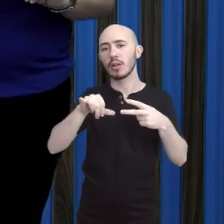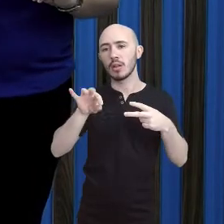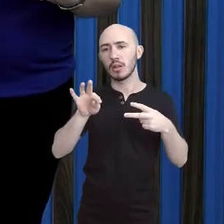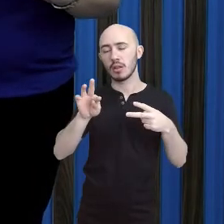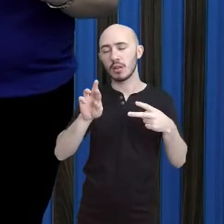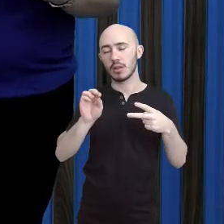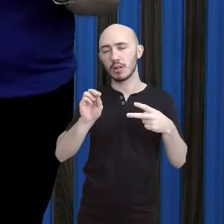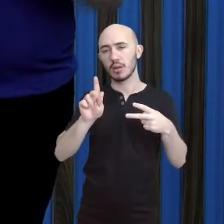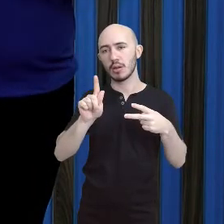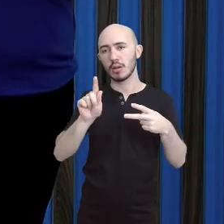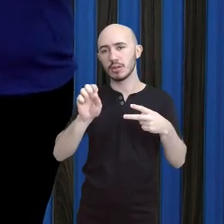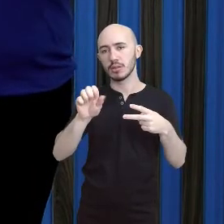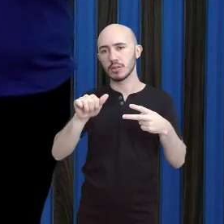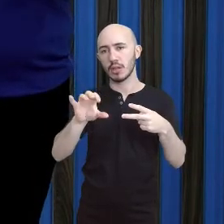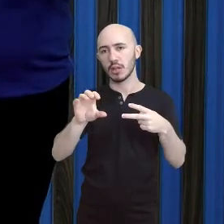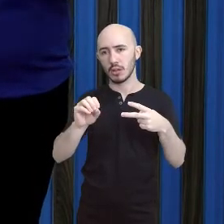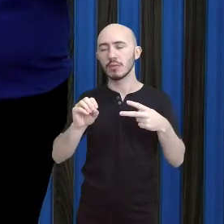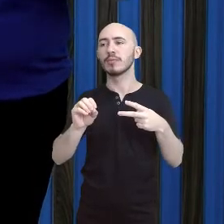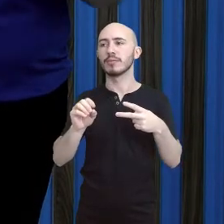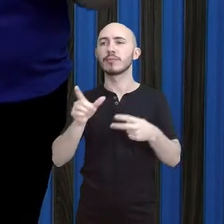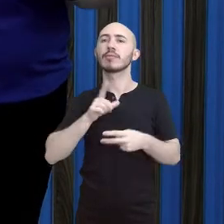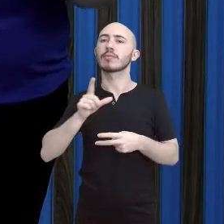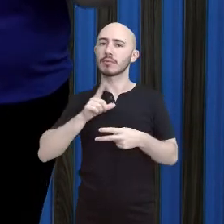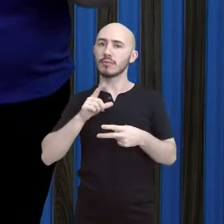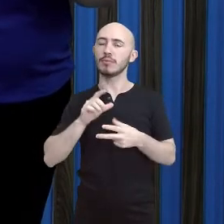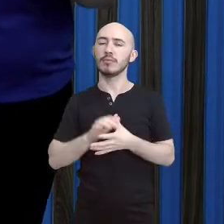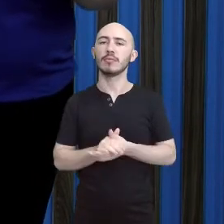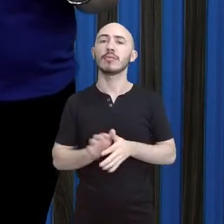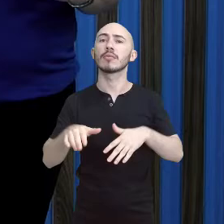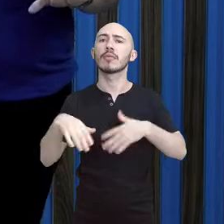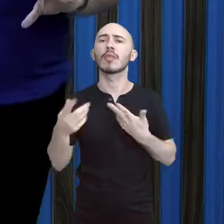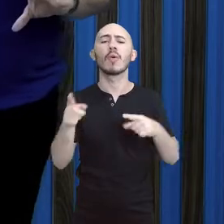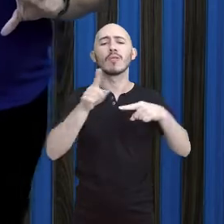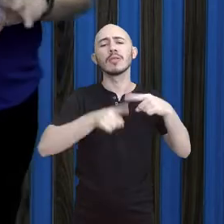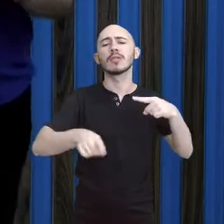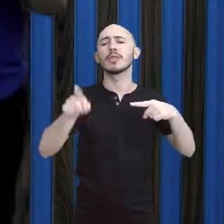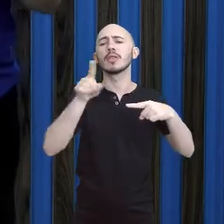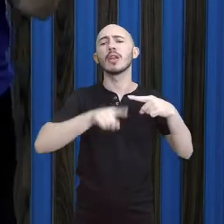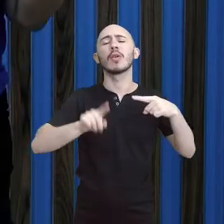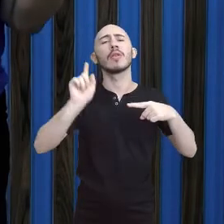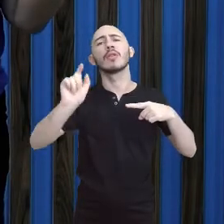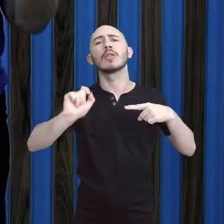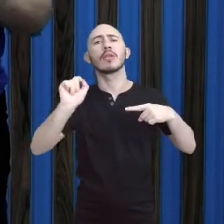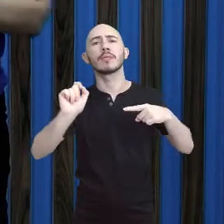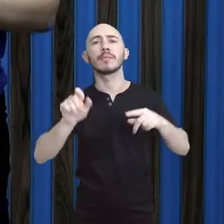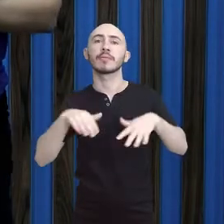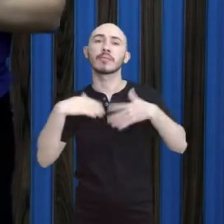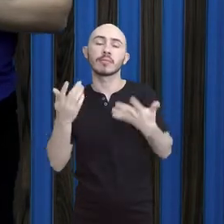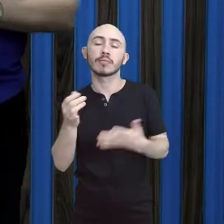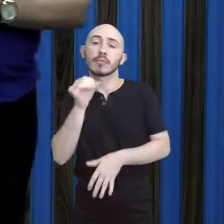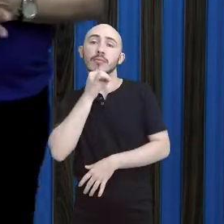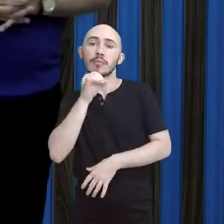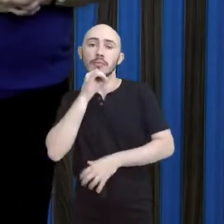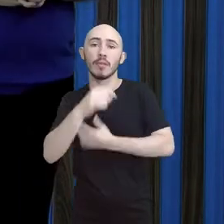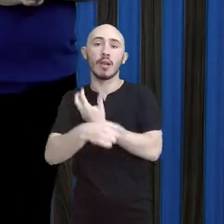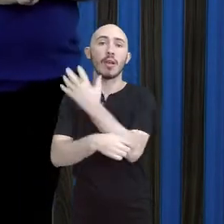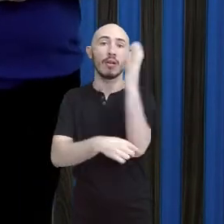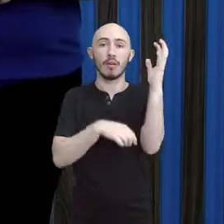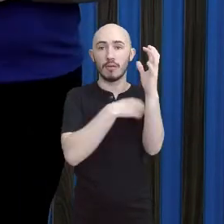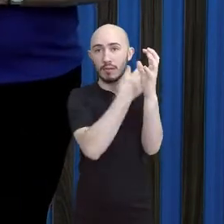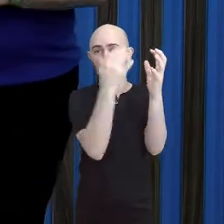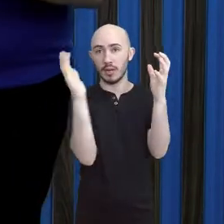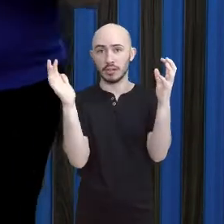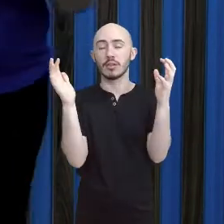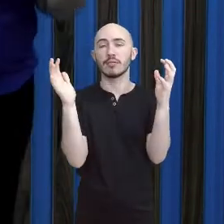ouvido falar sobre isso, né? Essa questão do ciclo é o seguinte, por exemplo, uma floresta, né? Vamos pensar